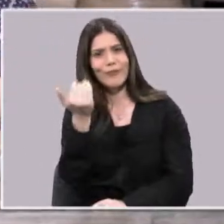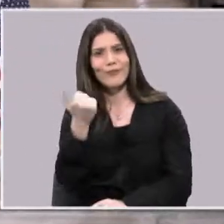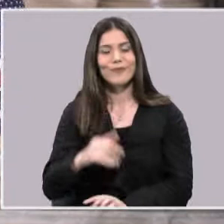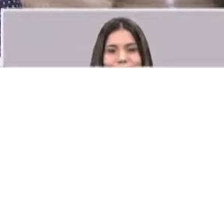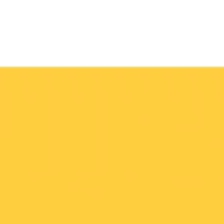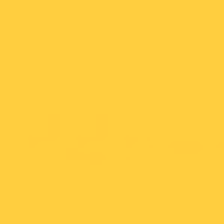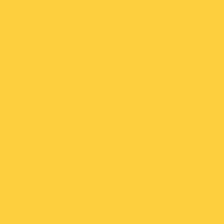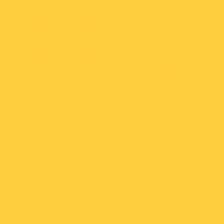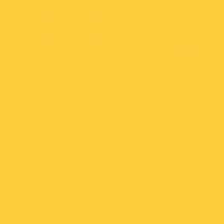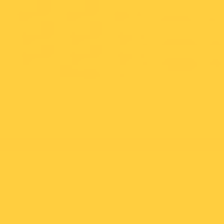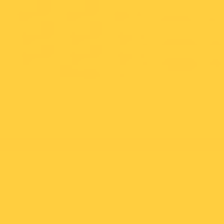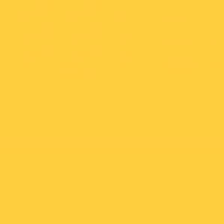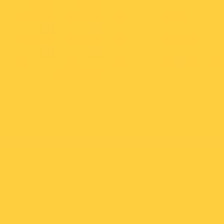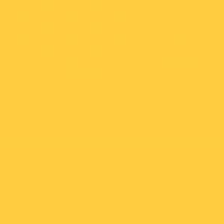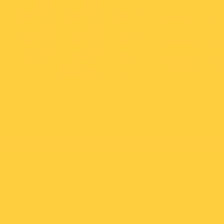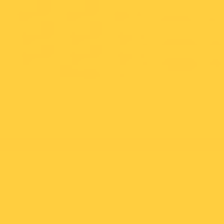vê!